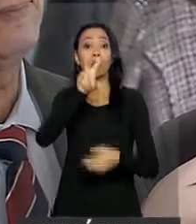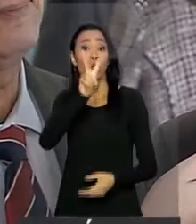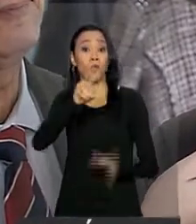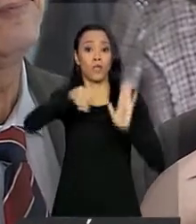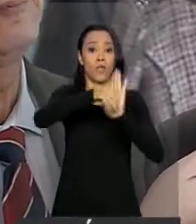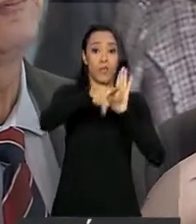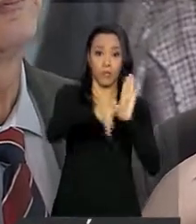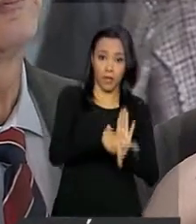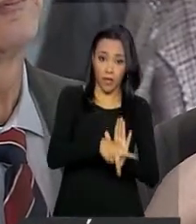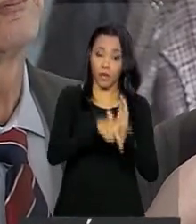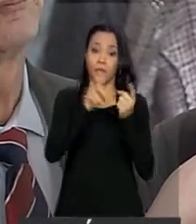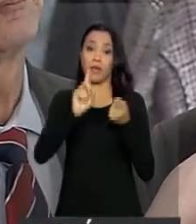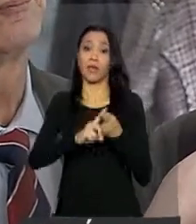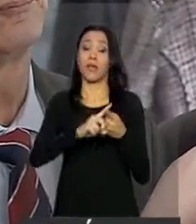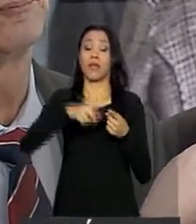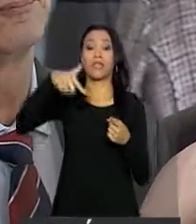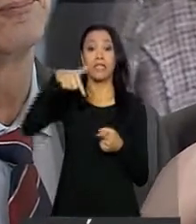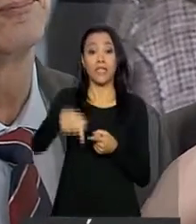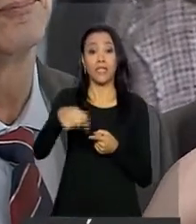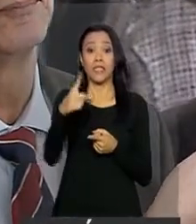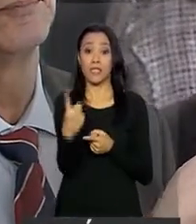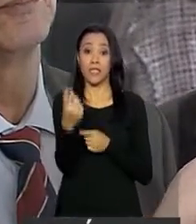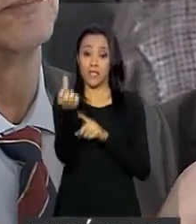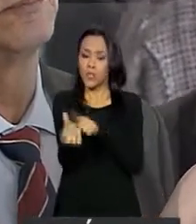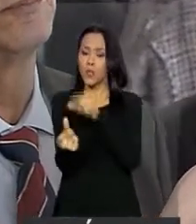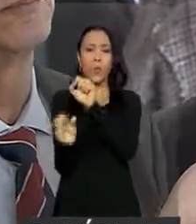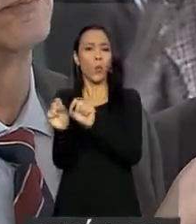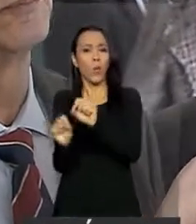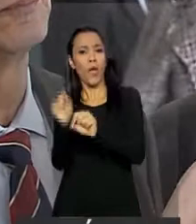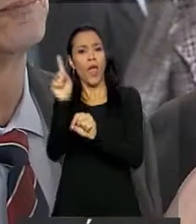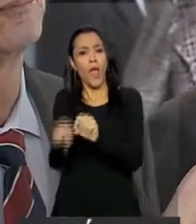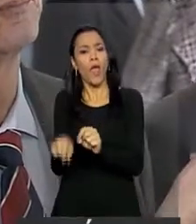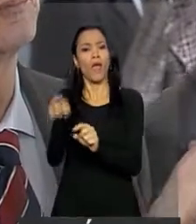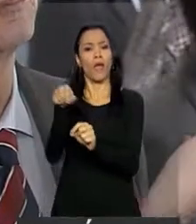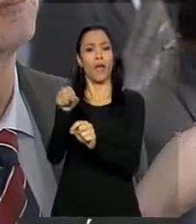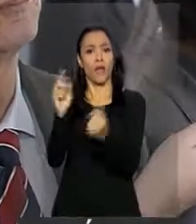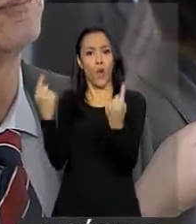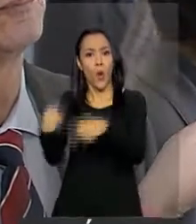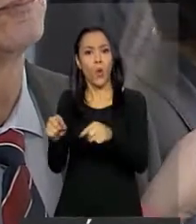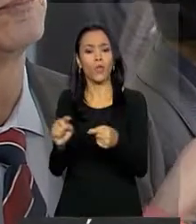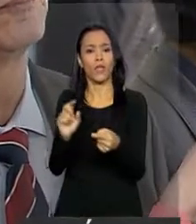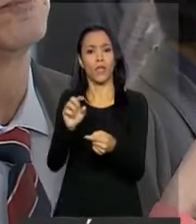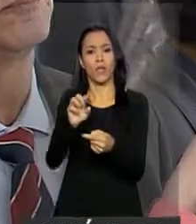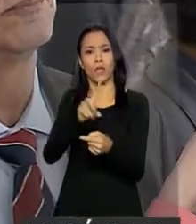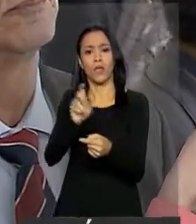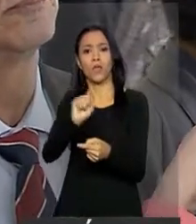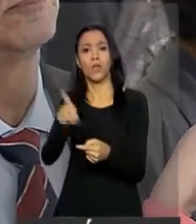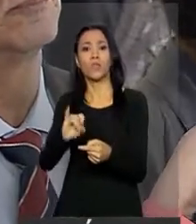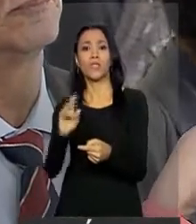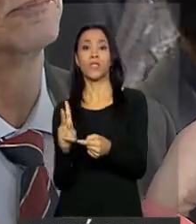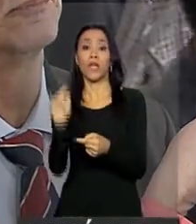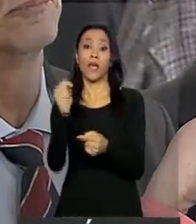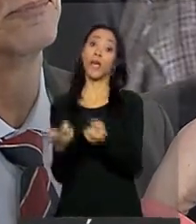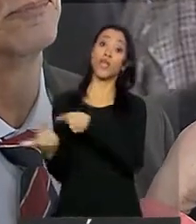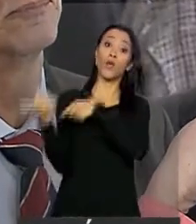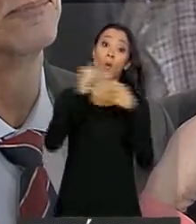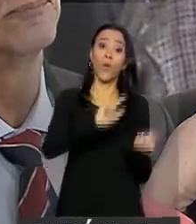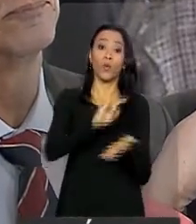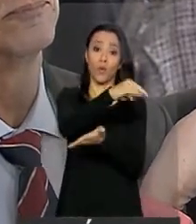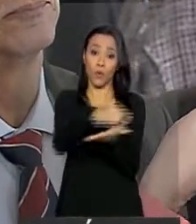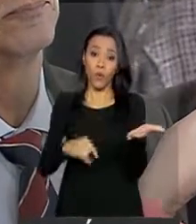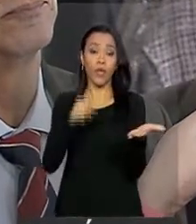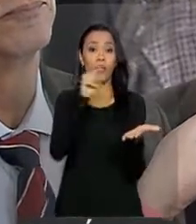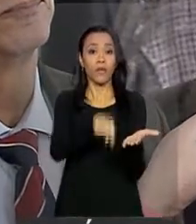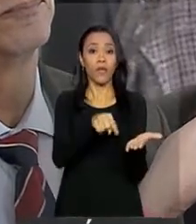pauta, a 716, que trata do crédito extraordinário para o combate ao Zika, e a 718, que é a questão